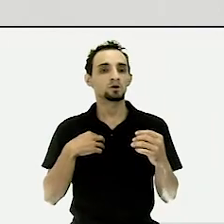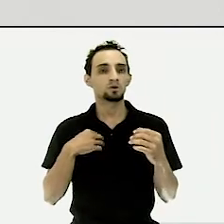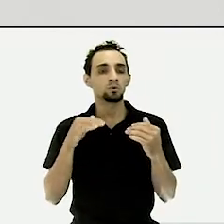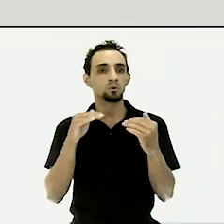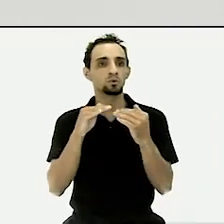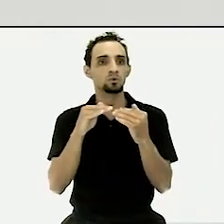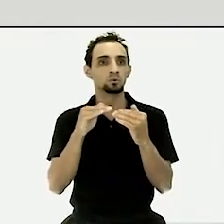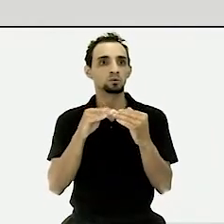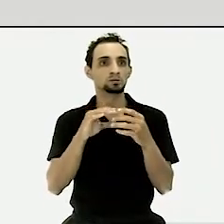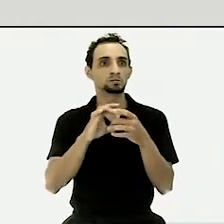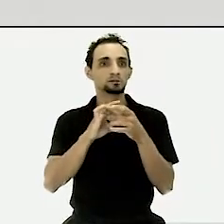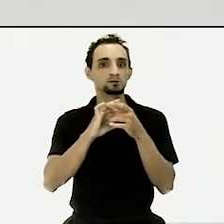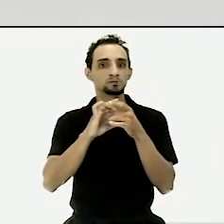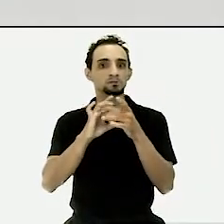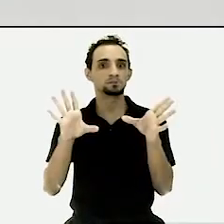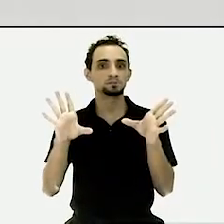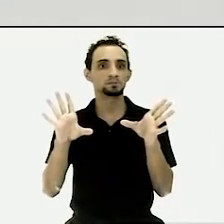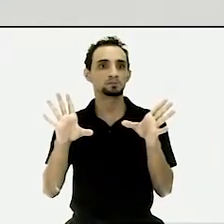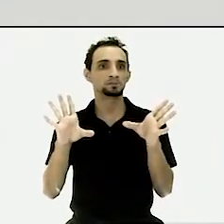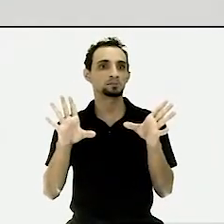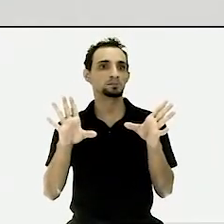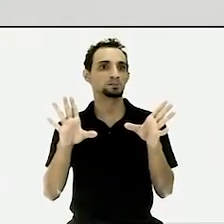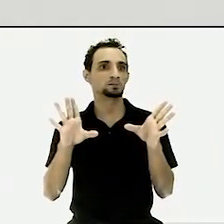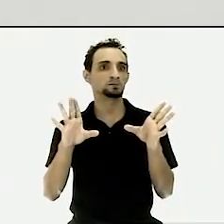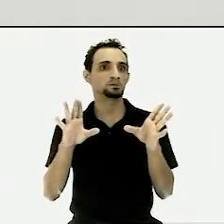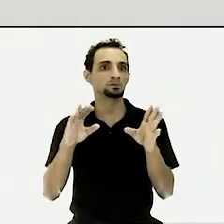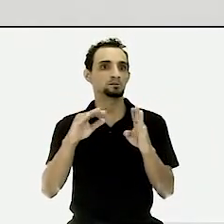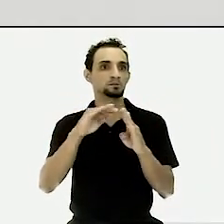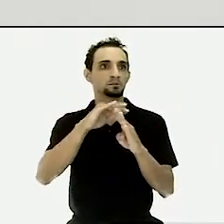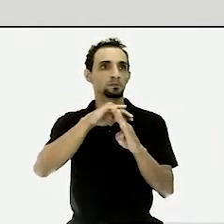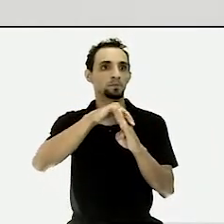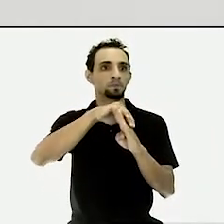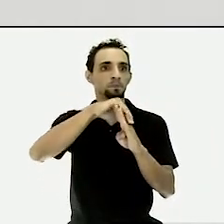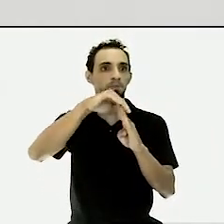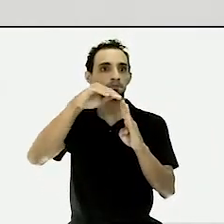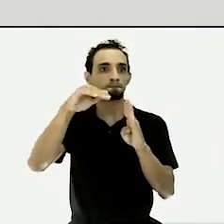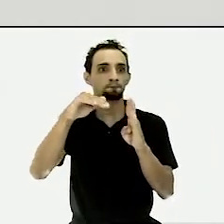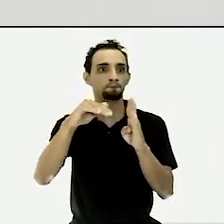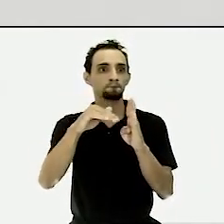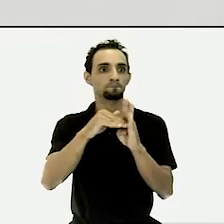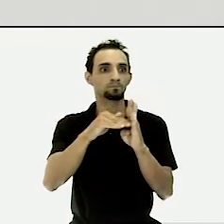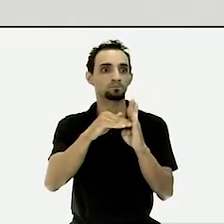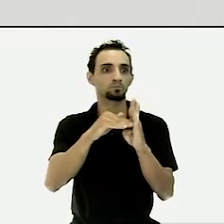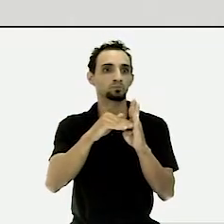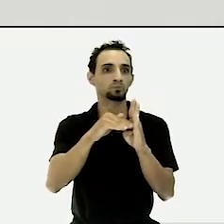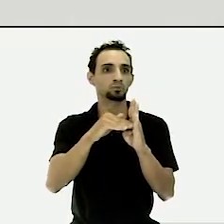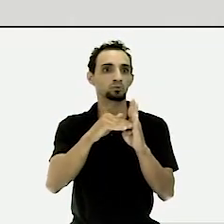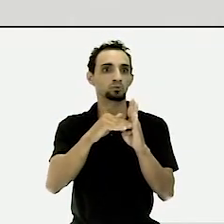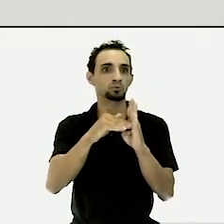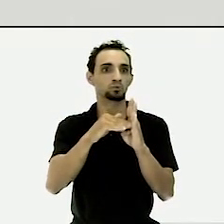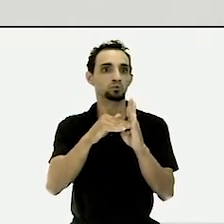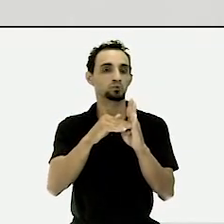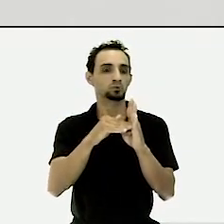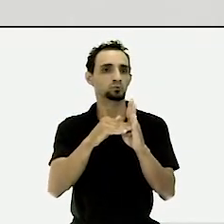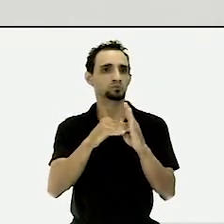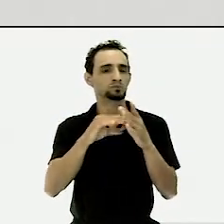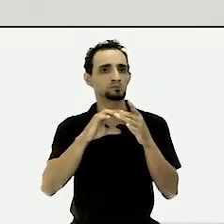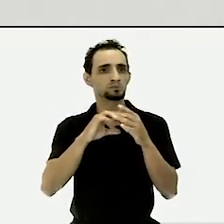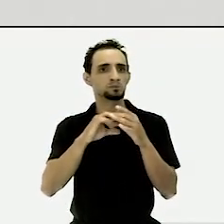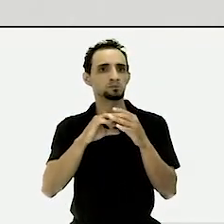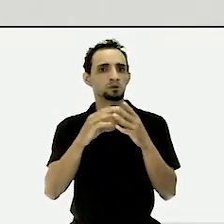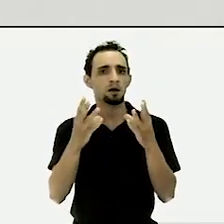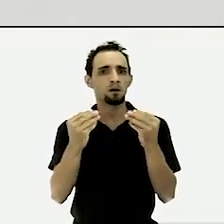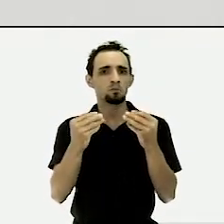denúncias durante a semana e conversei com as profissionais da área, que elas também ficam nesse desespero, porque eu falo, o Estado, ele não enxerga